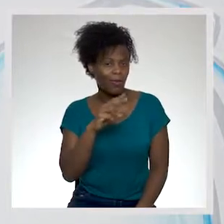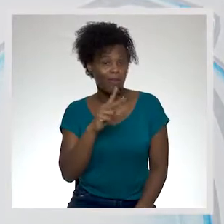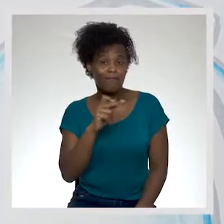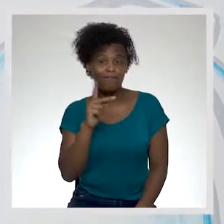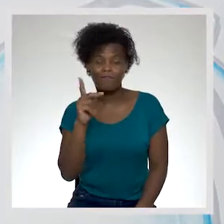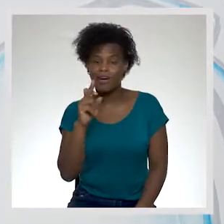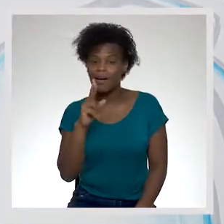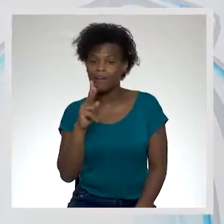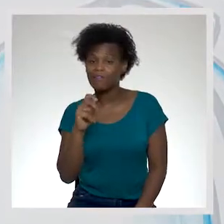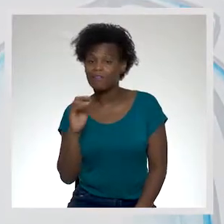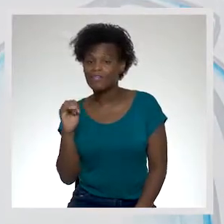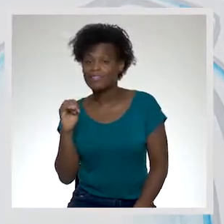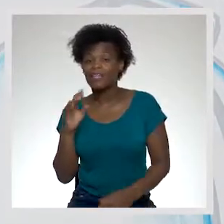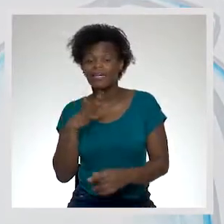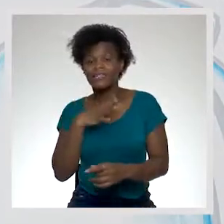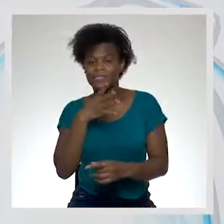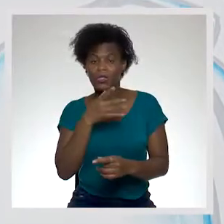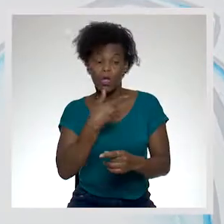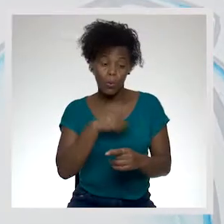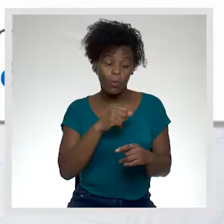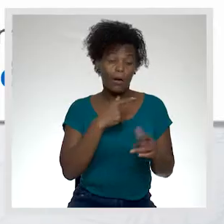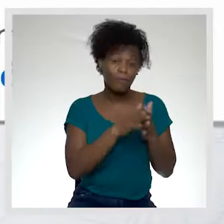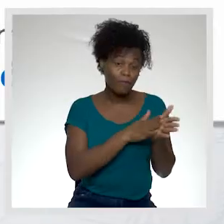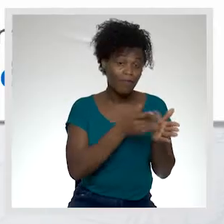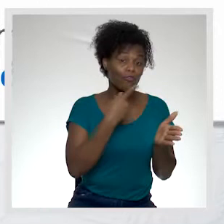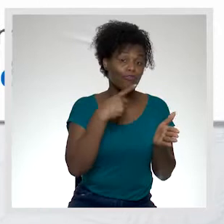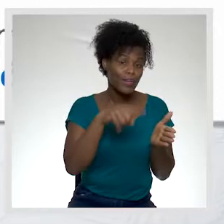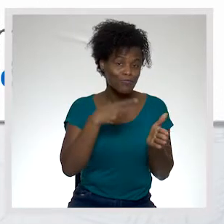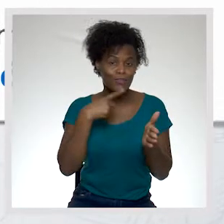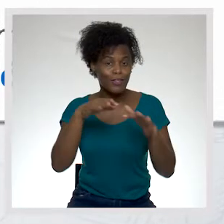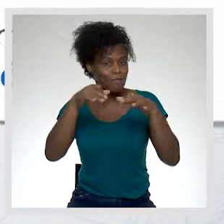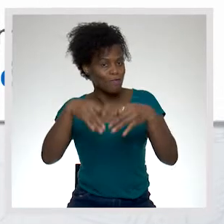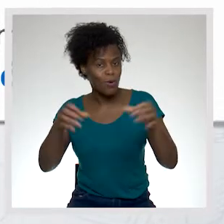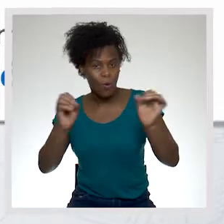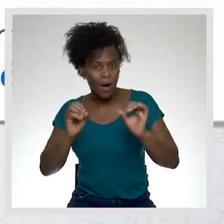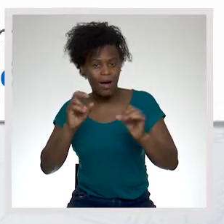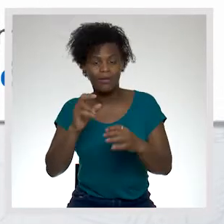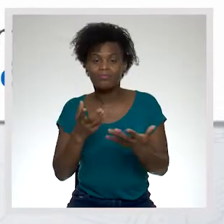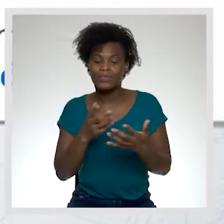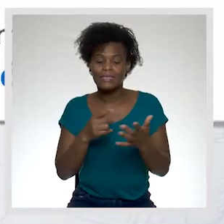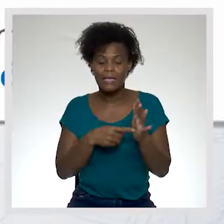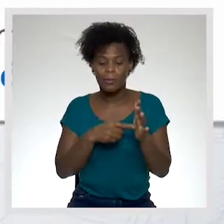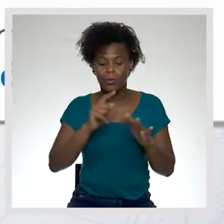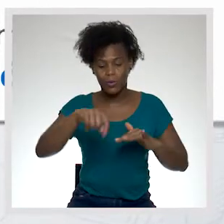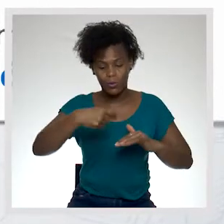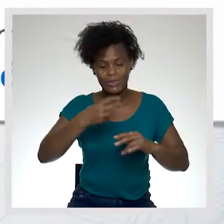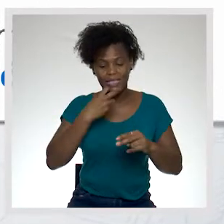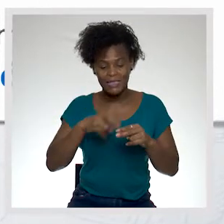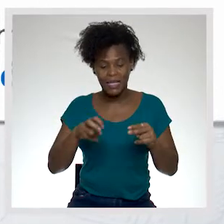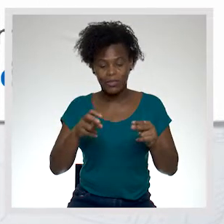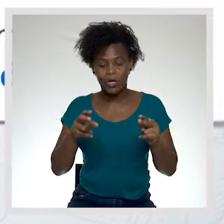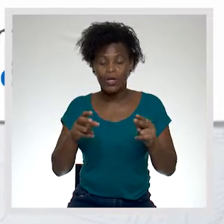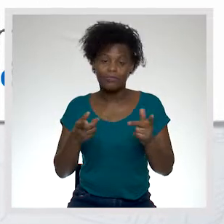não renováveis? Vamos lá ver o seguinte. Os recursos energéticos renováveis são todos aqueles